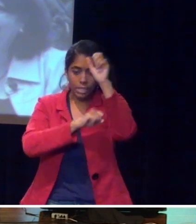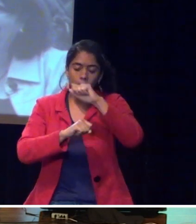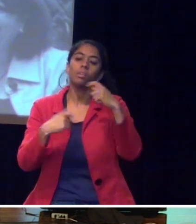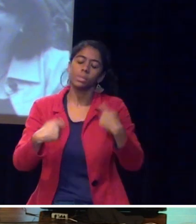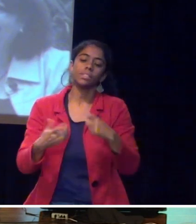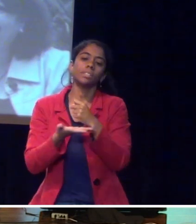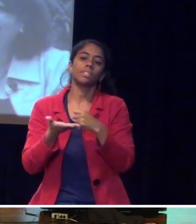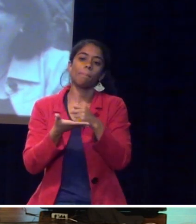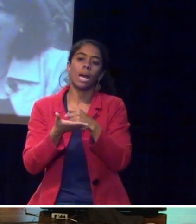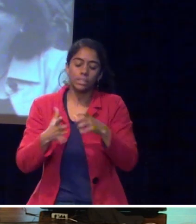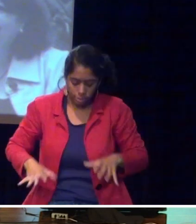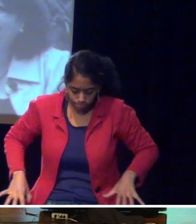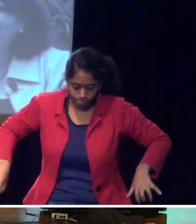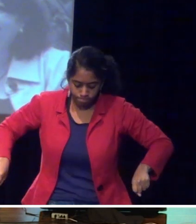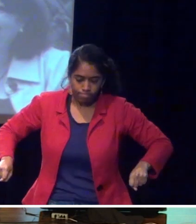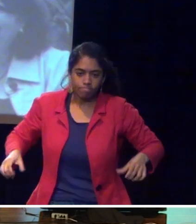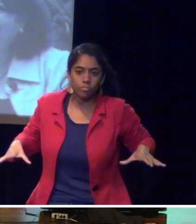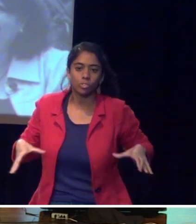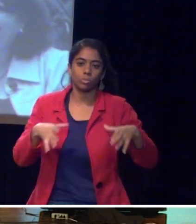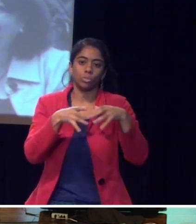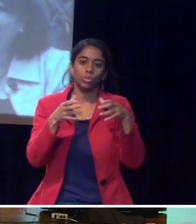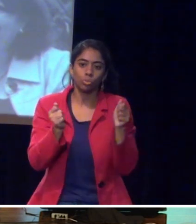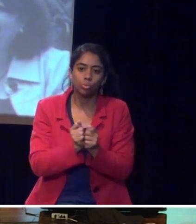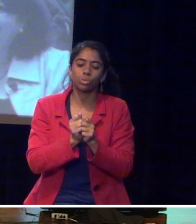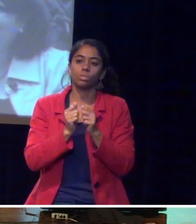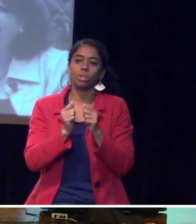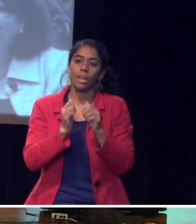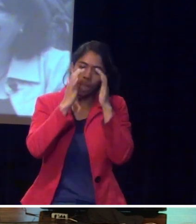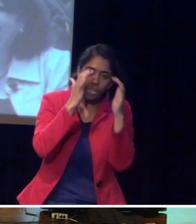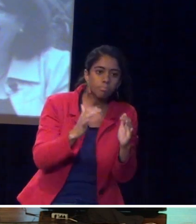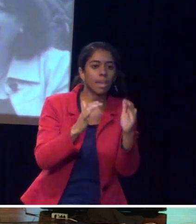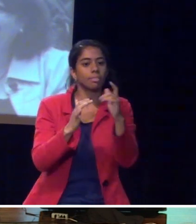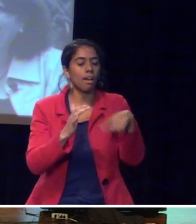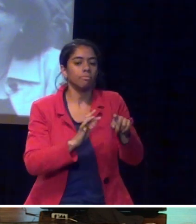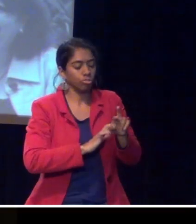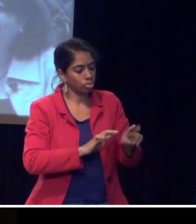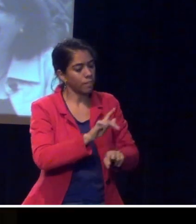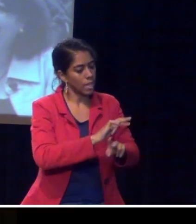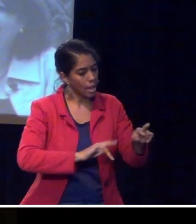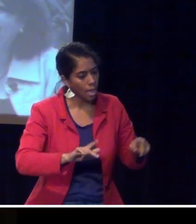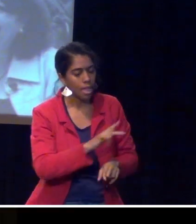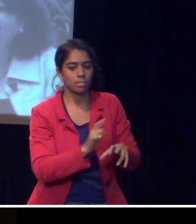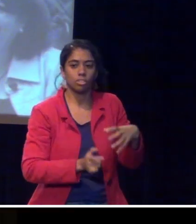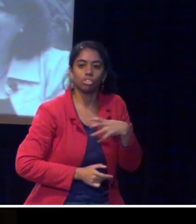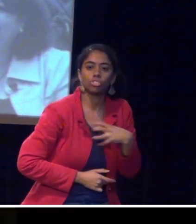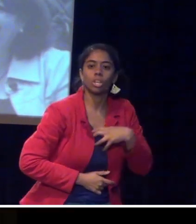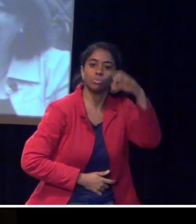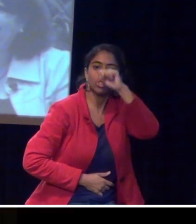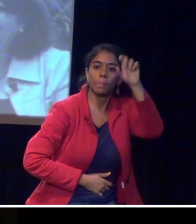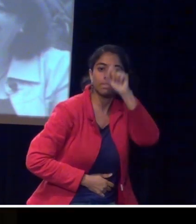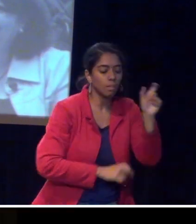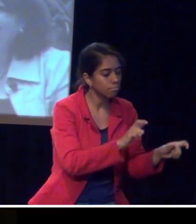colaborativa, cooperativa, que respeita as diferenças de estilo de aprendizagem e os saberes